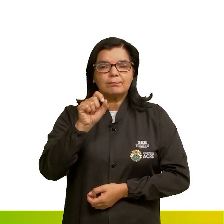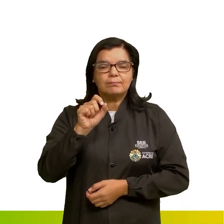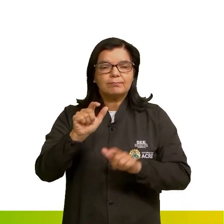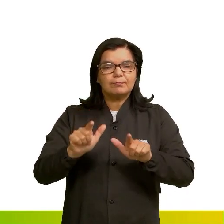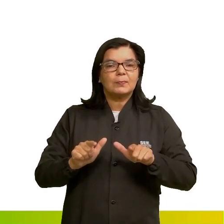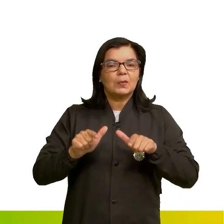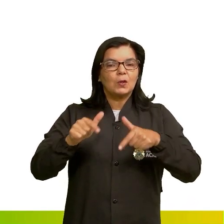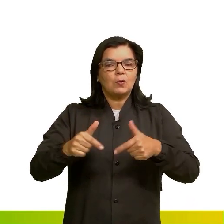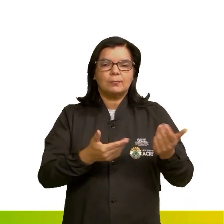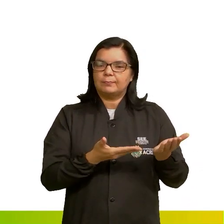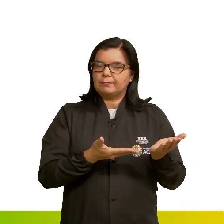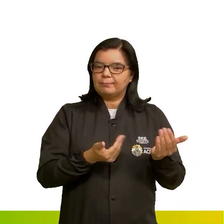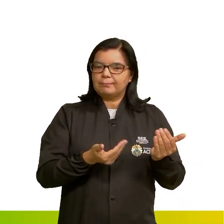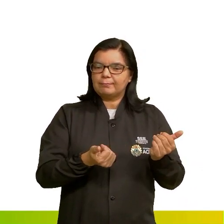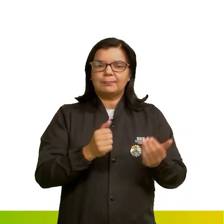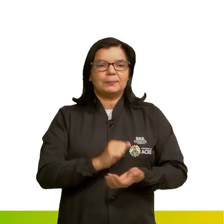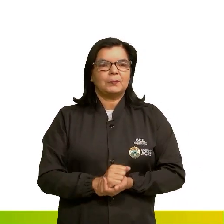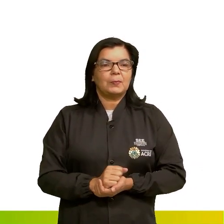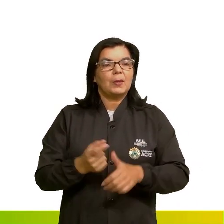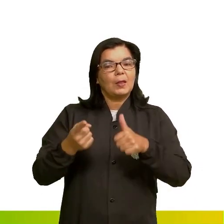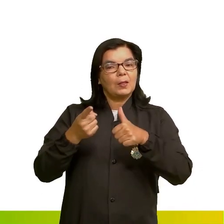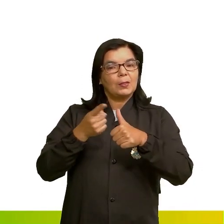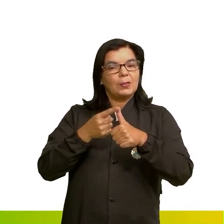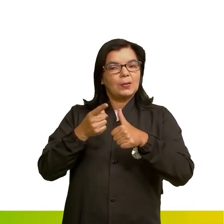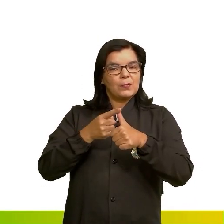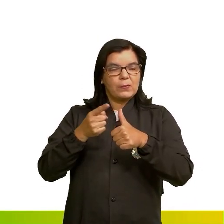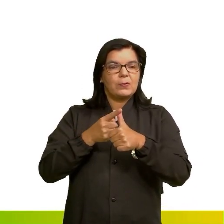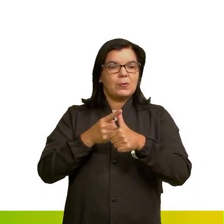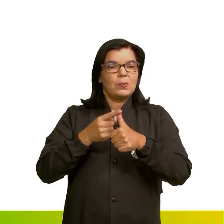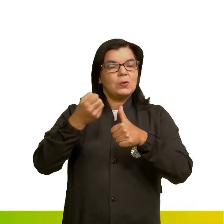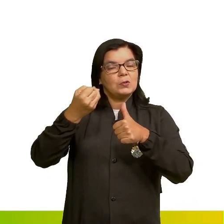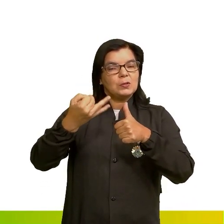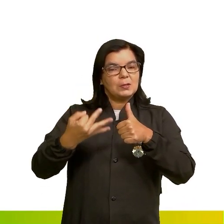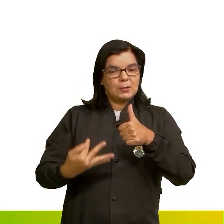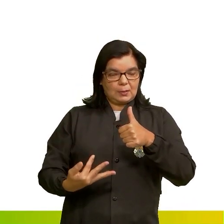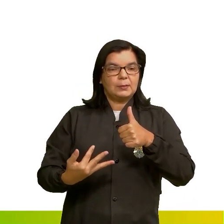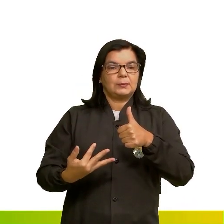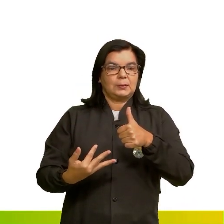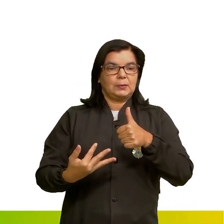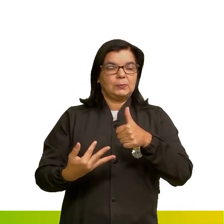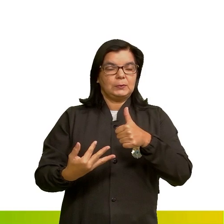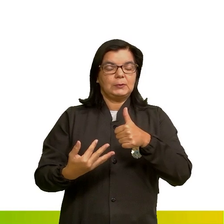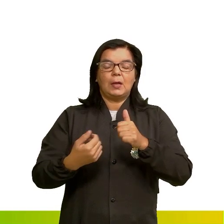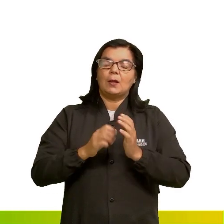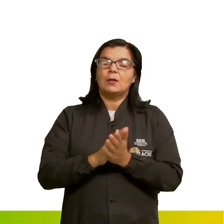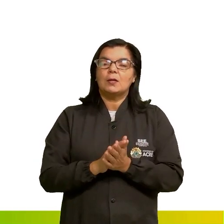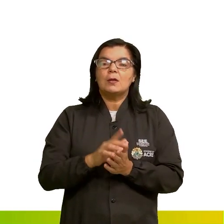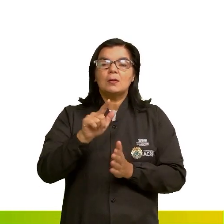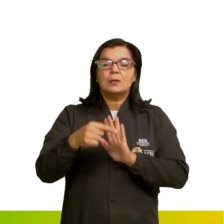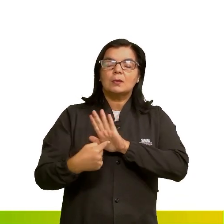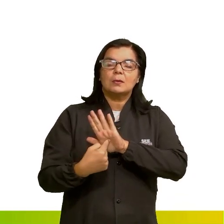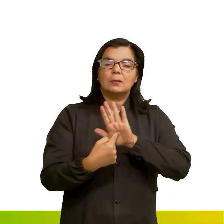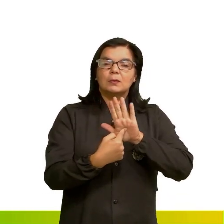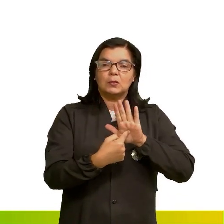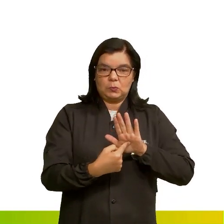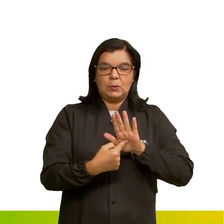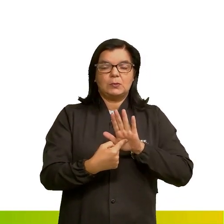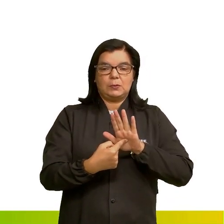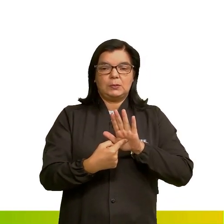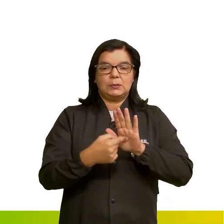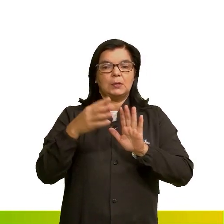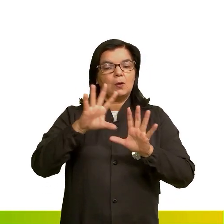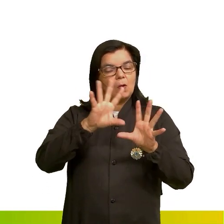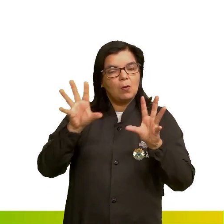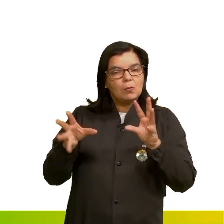movimentos juvenis. E no primeiro marcador, nós temos uma redação que apresenta uma